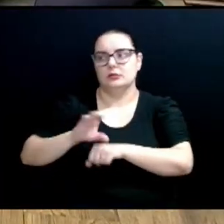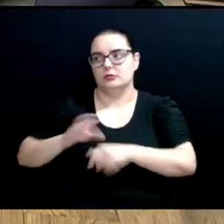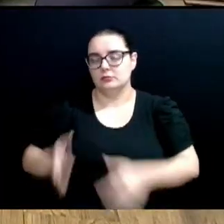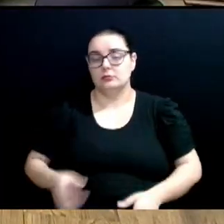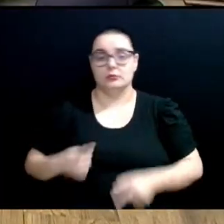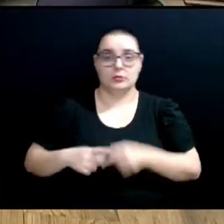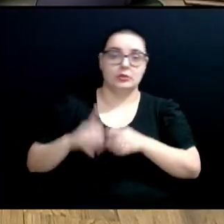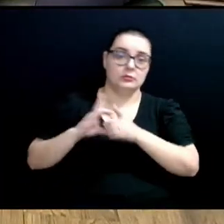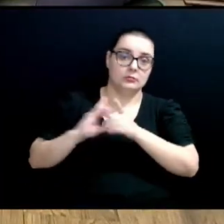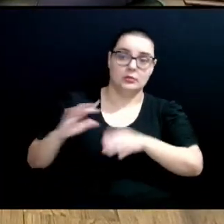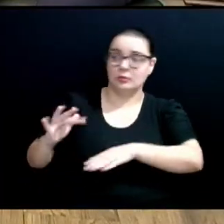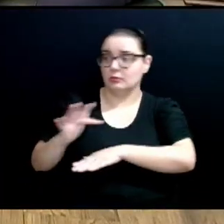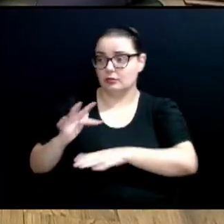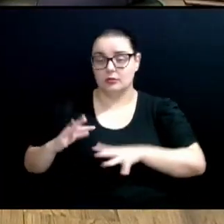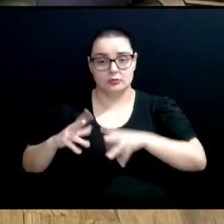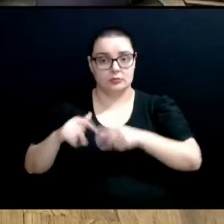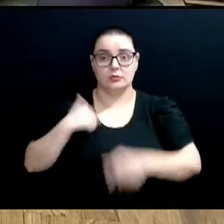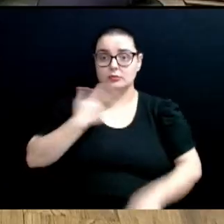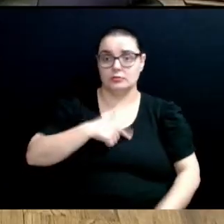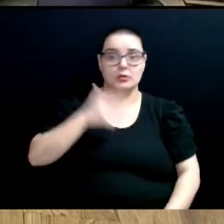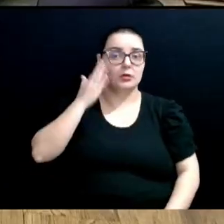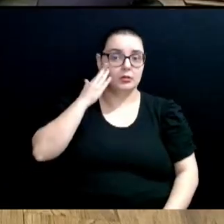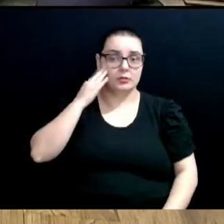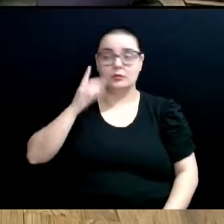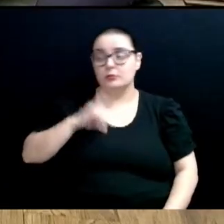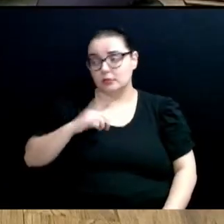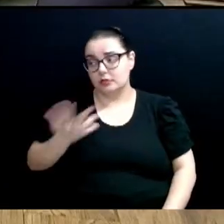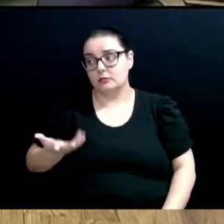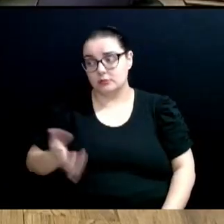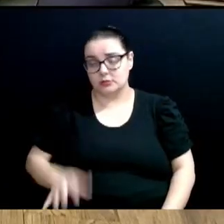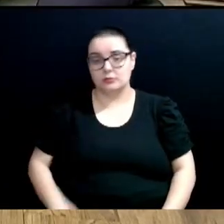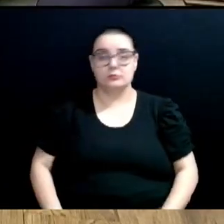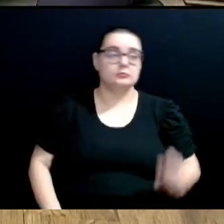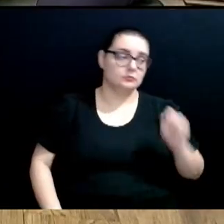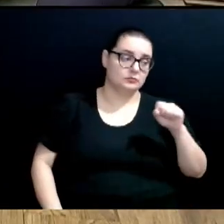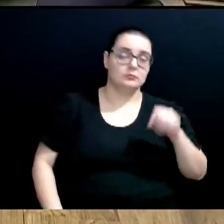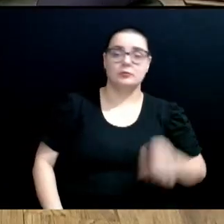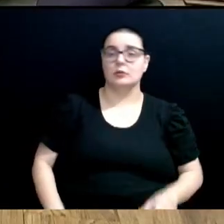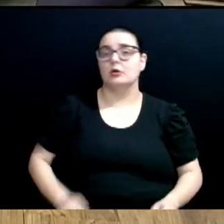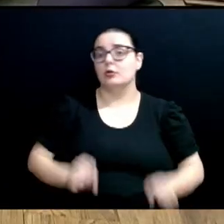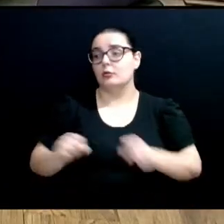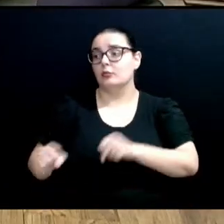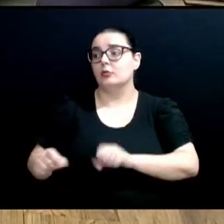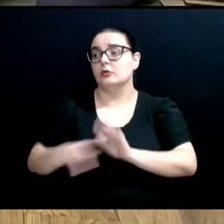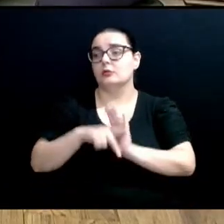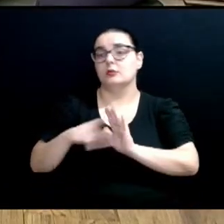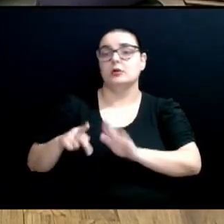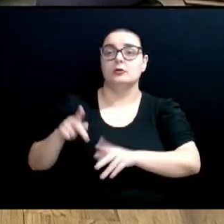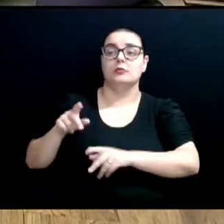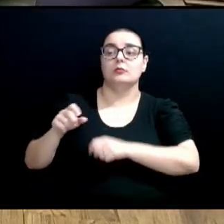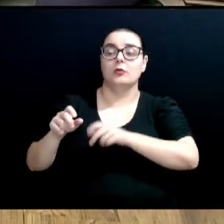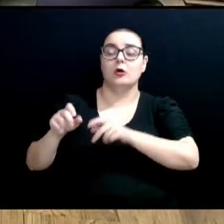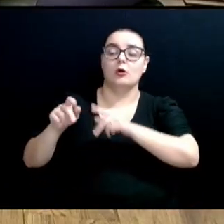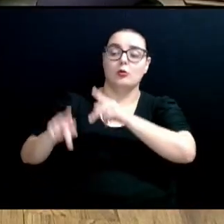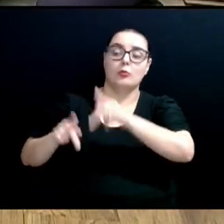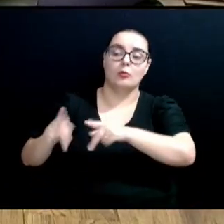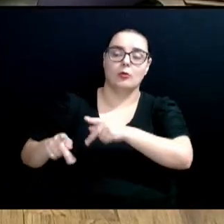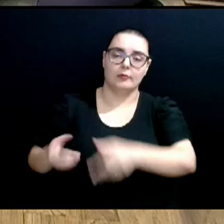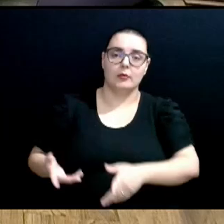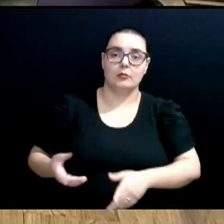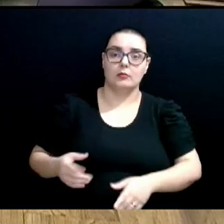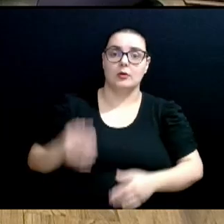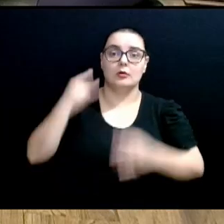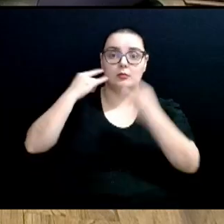formal, todos nós sabemos e temos, né, que é o poder do povo, mas o que nos interessa efetivamente é essa ideia